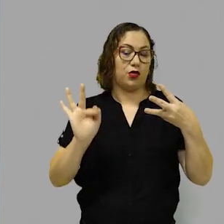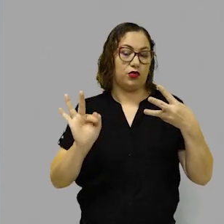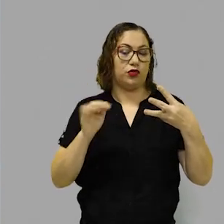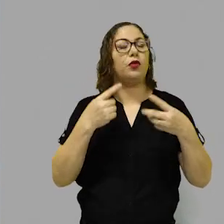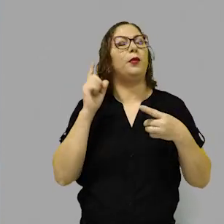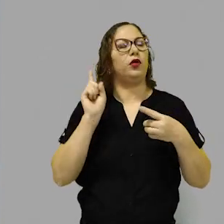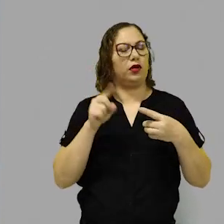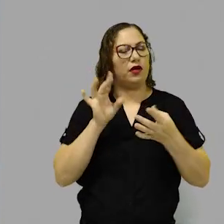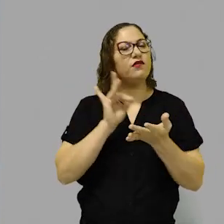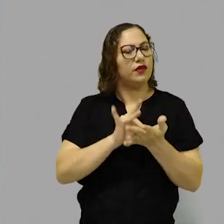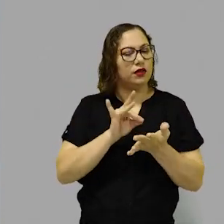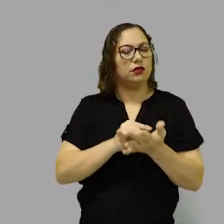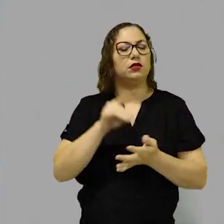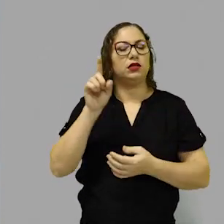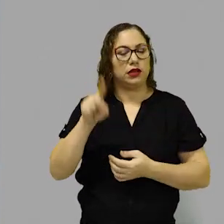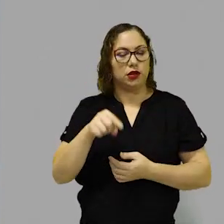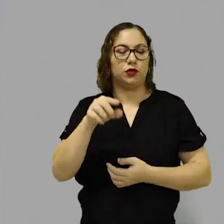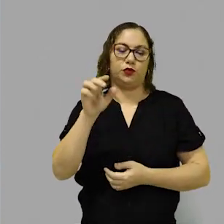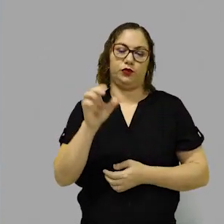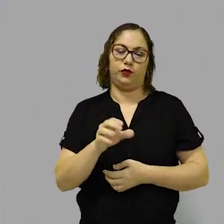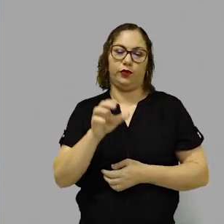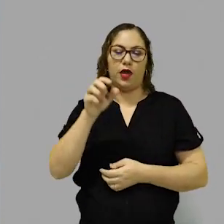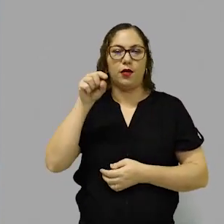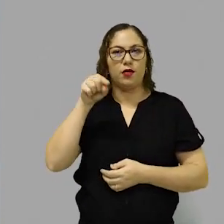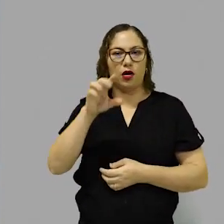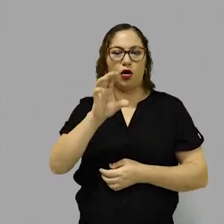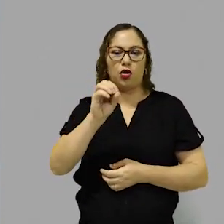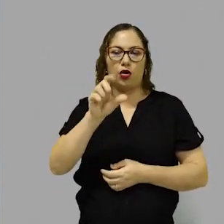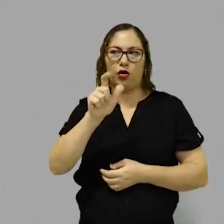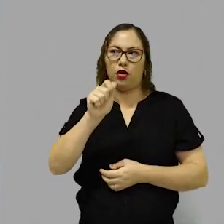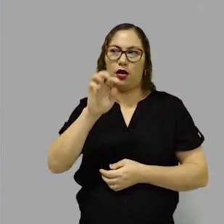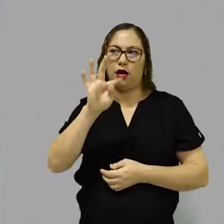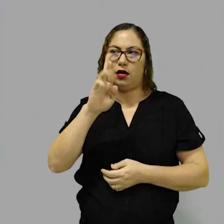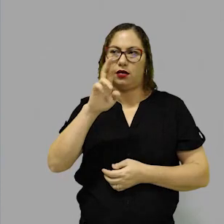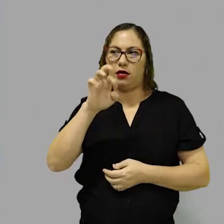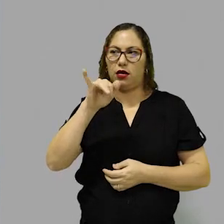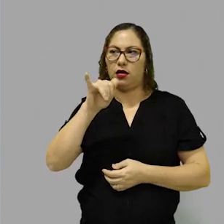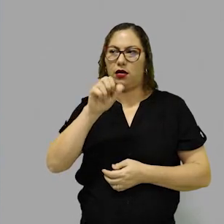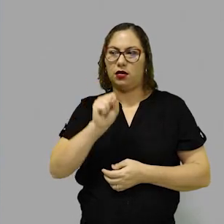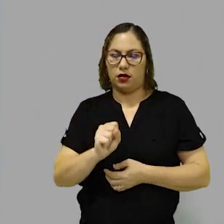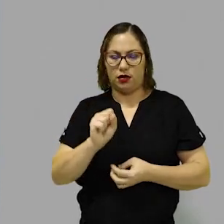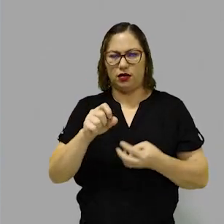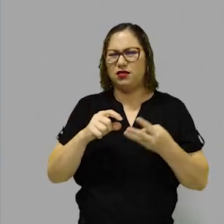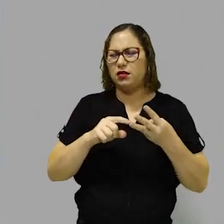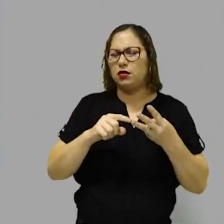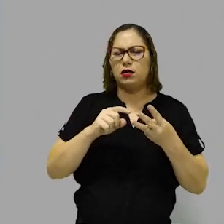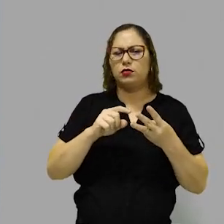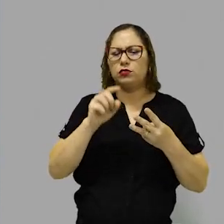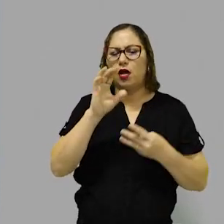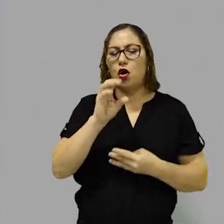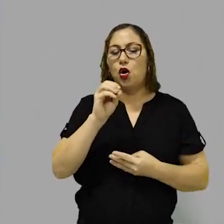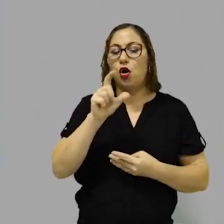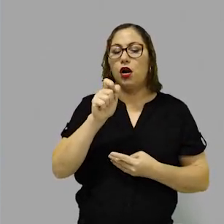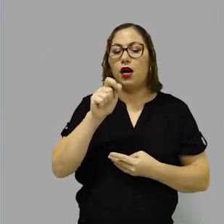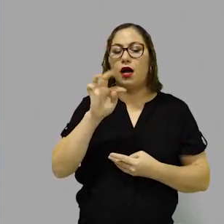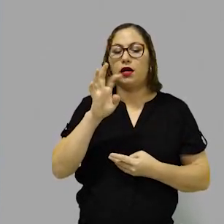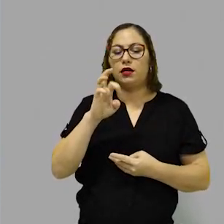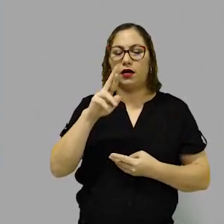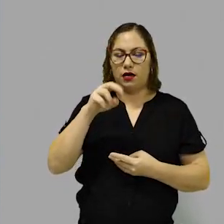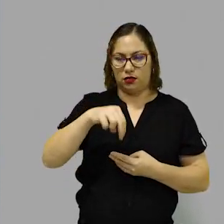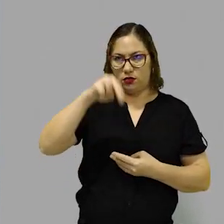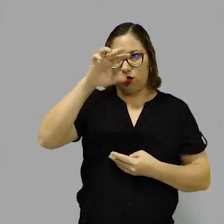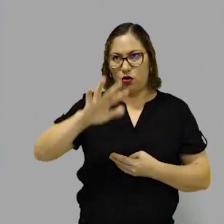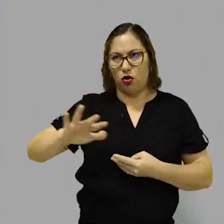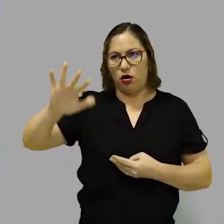são pontos colaterais. São pontos colaterais. Os pontos colaterais são nordeste,